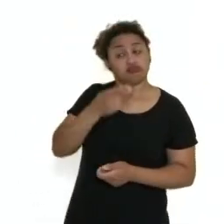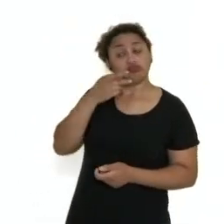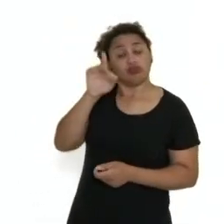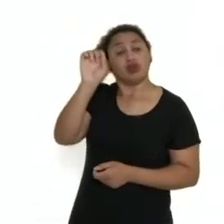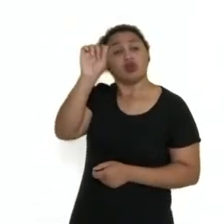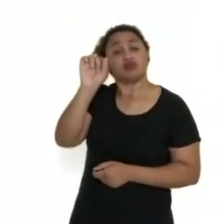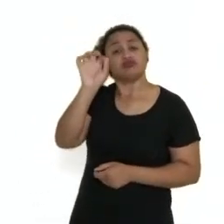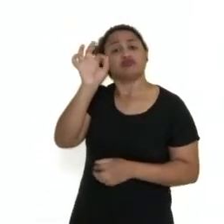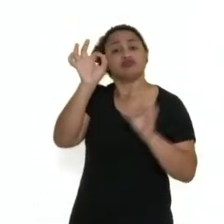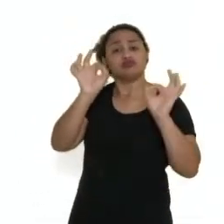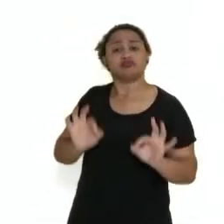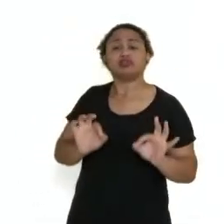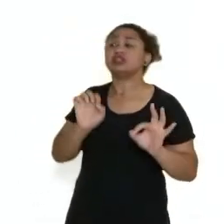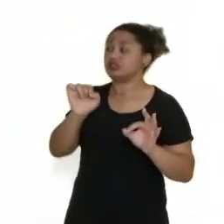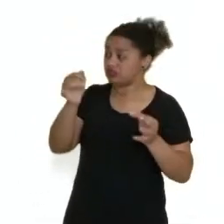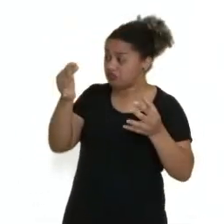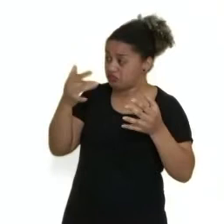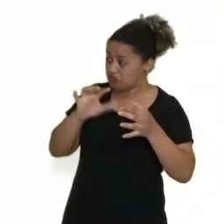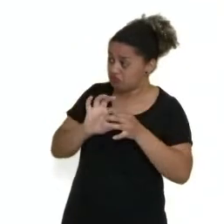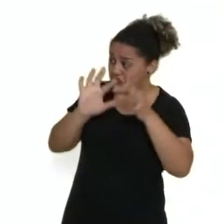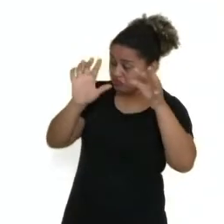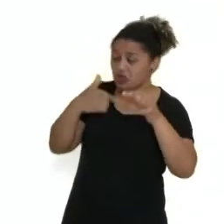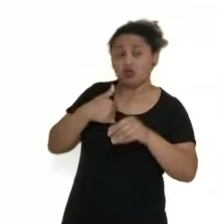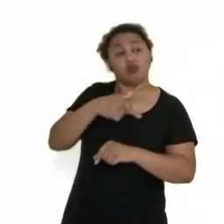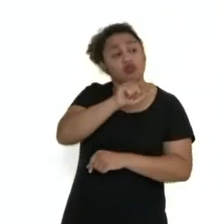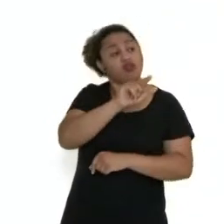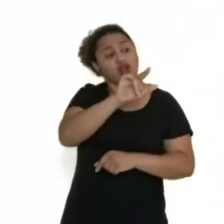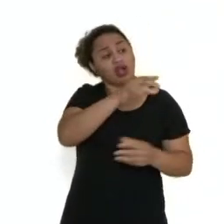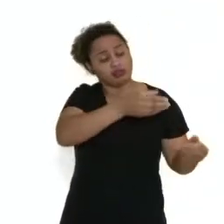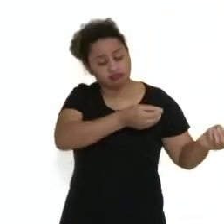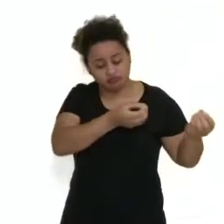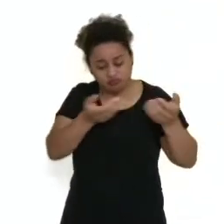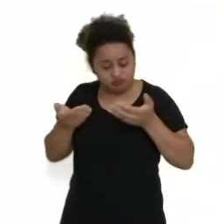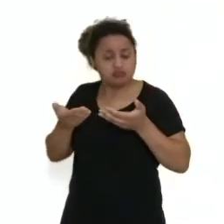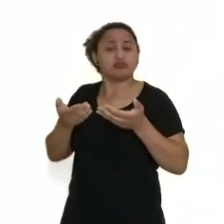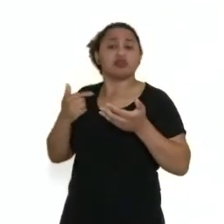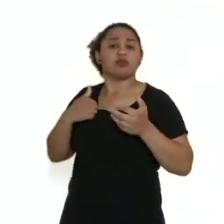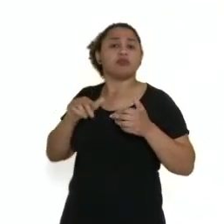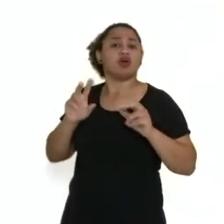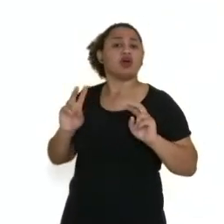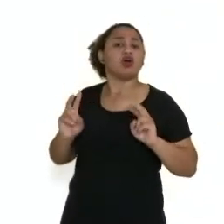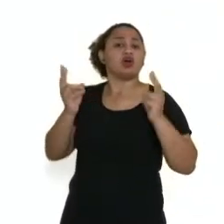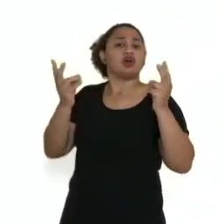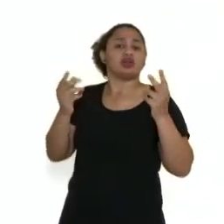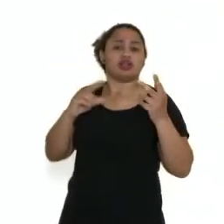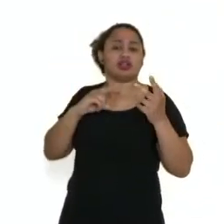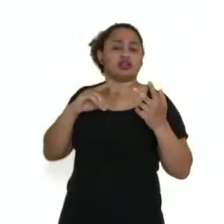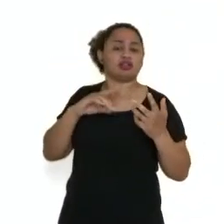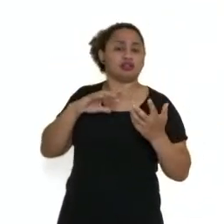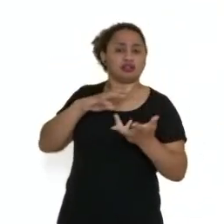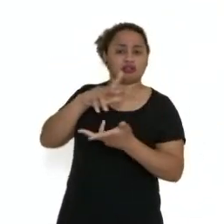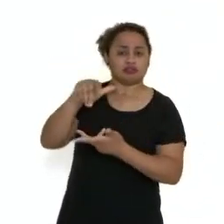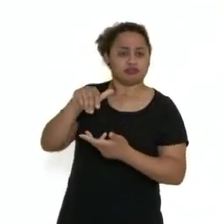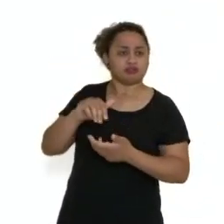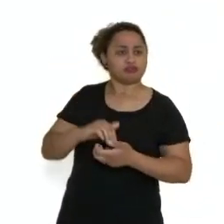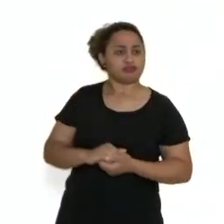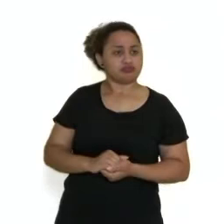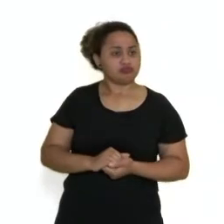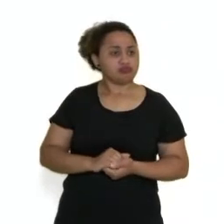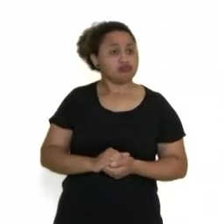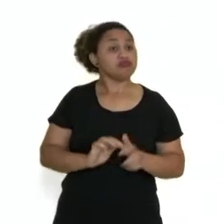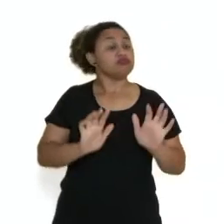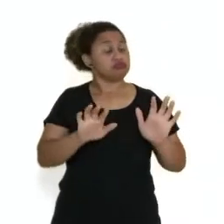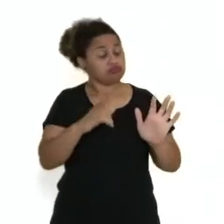como, se meu amo permitir, irei até lá e trarei a maior virtude da terra. Com a devida autorização